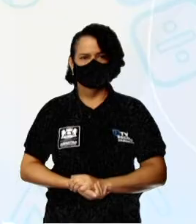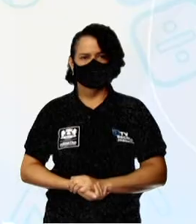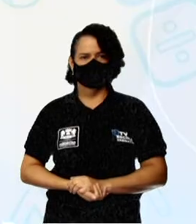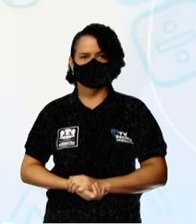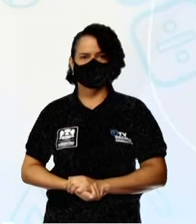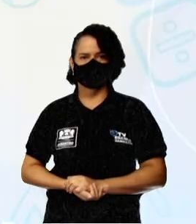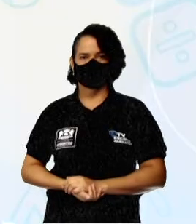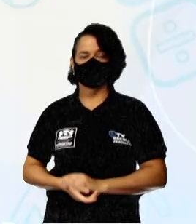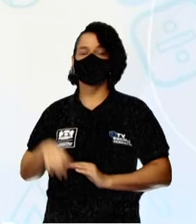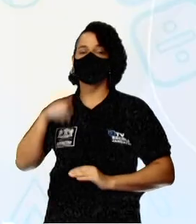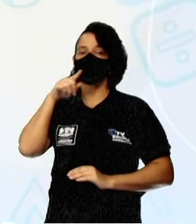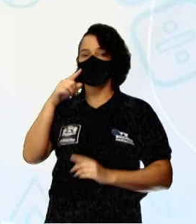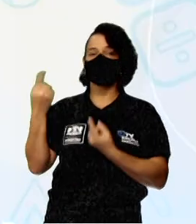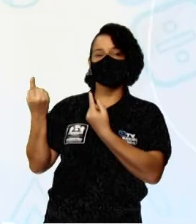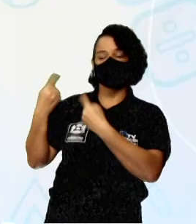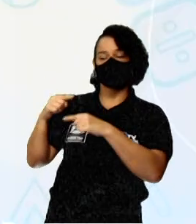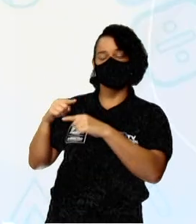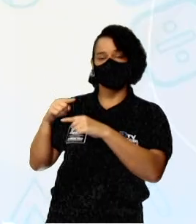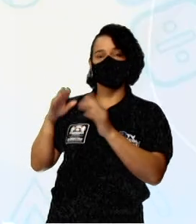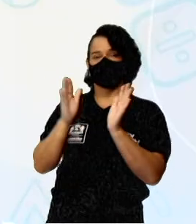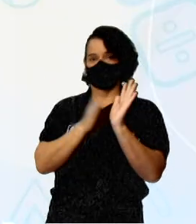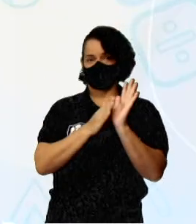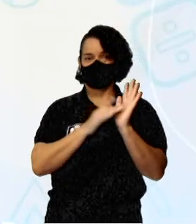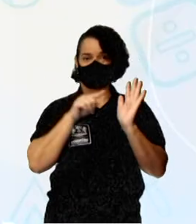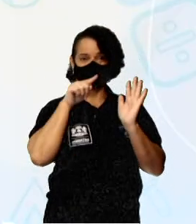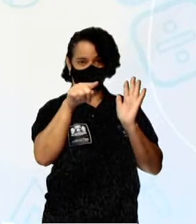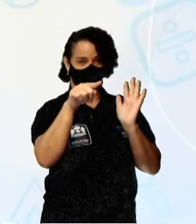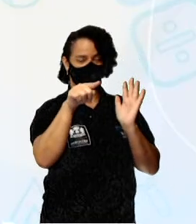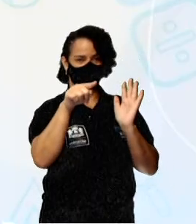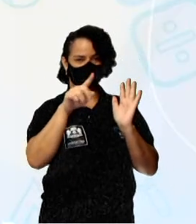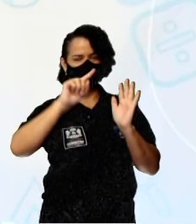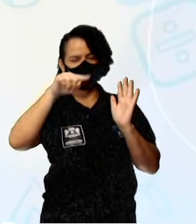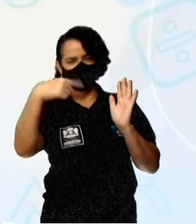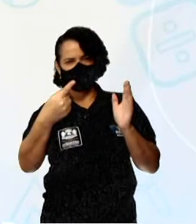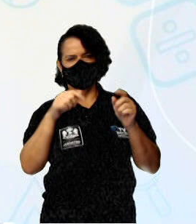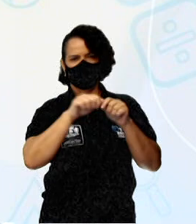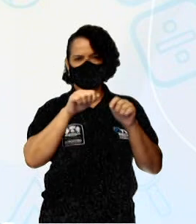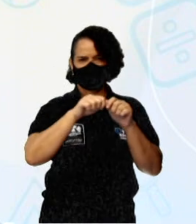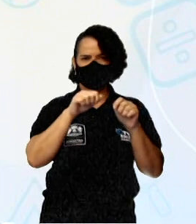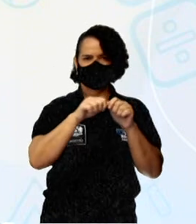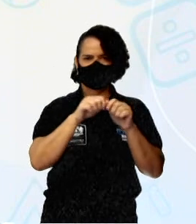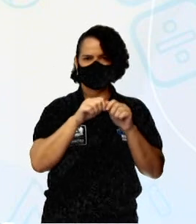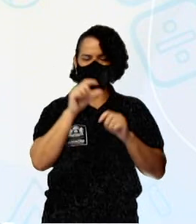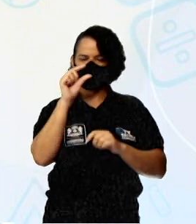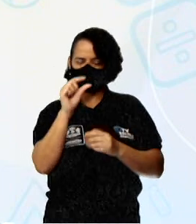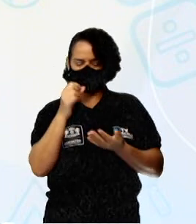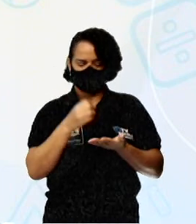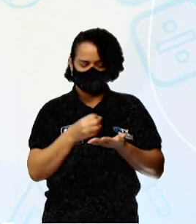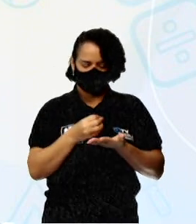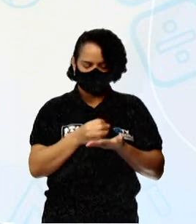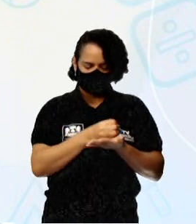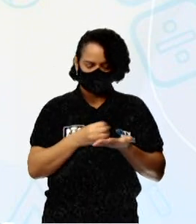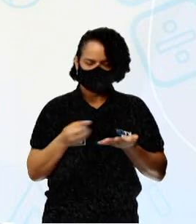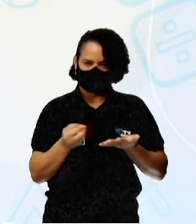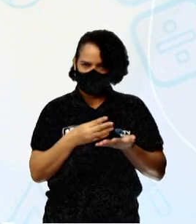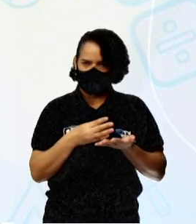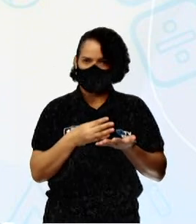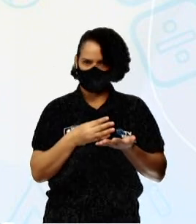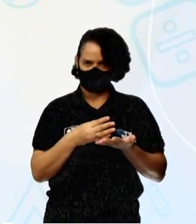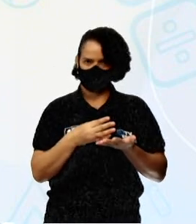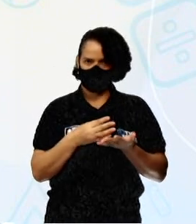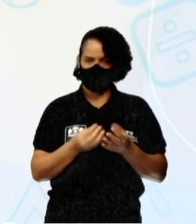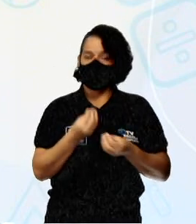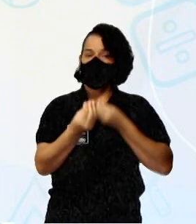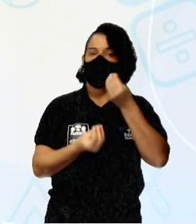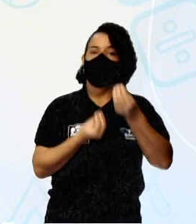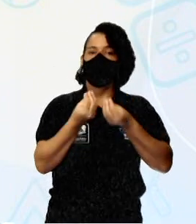E exatamente esse é o desafio que eu proponho para você. Após você construir esse pequeno dado, esse dado musicado, que